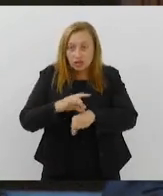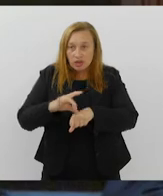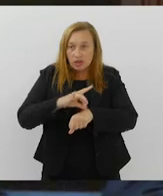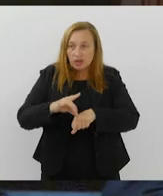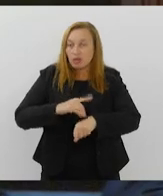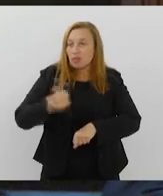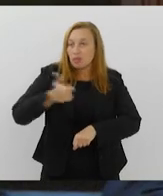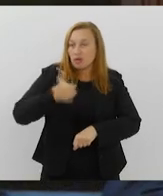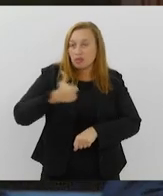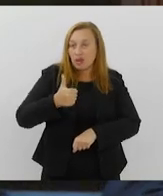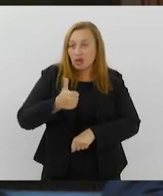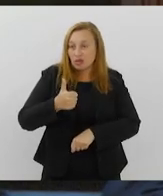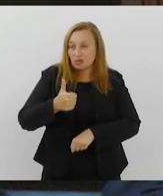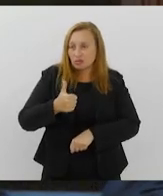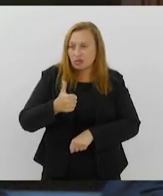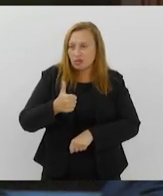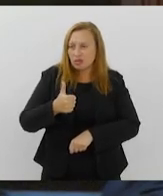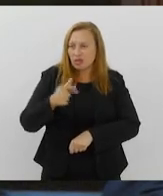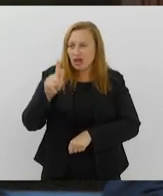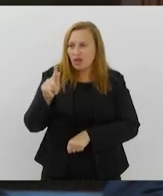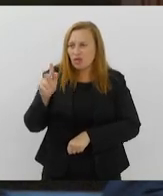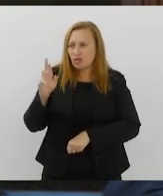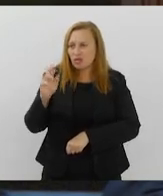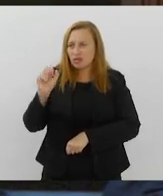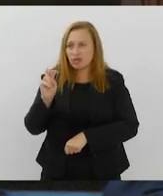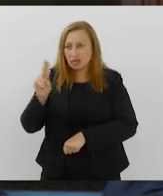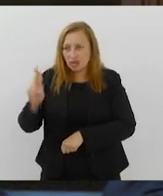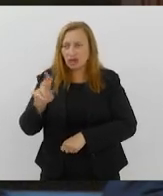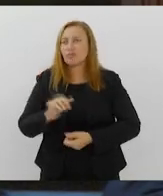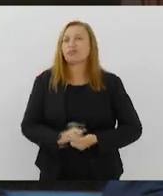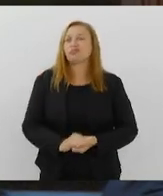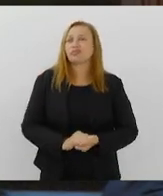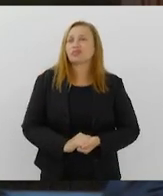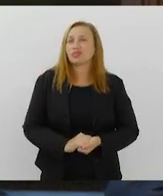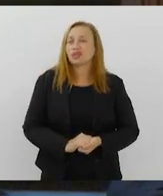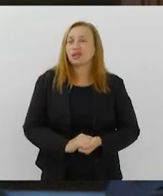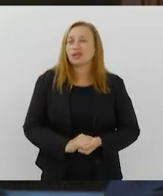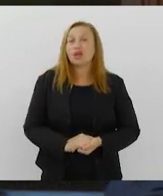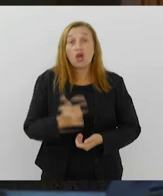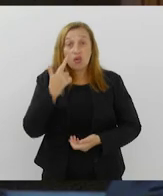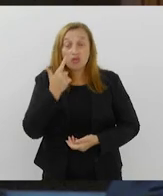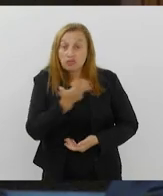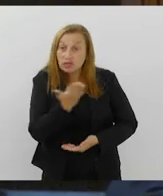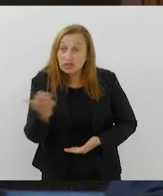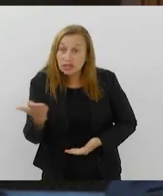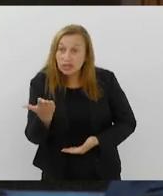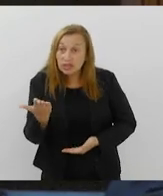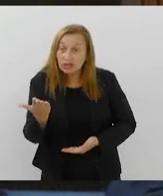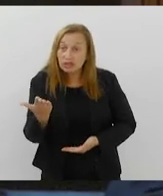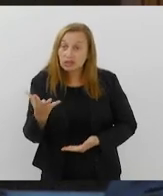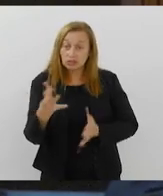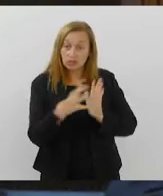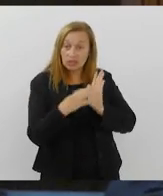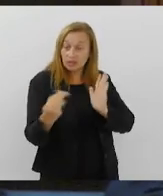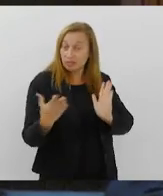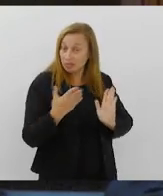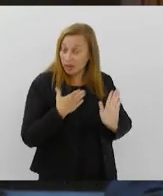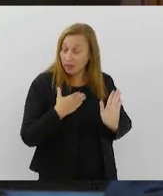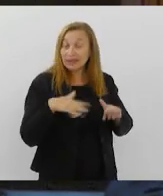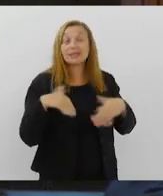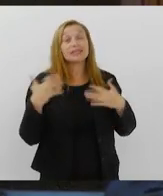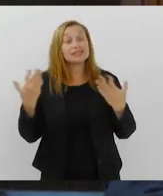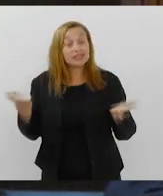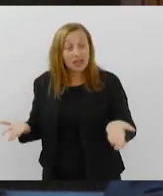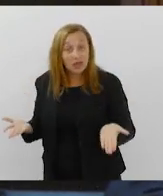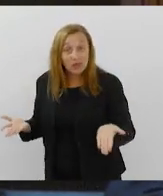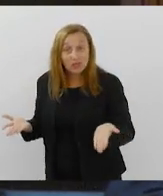grau, né? Então, assim, hoje eu vejo os senhores como os meus exemplos. Então, isso para mim